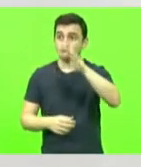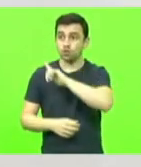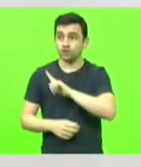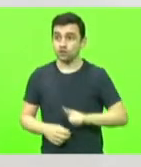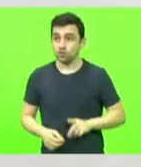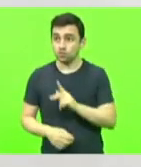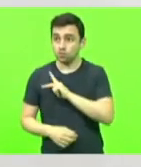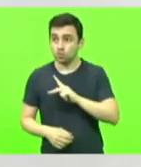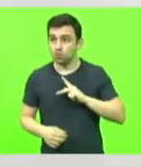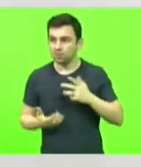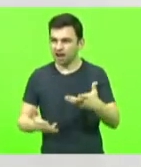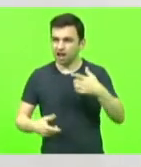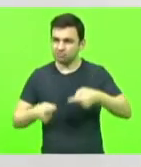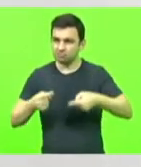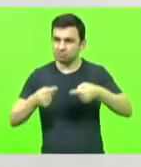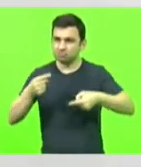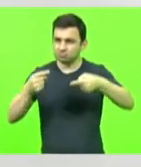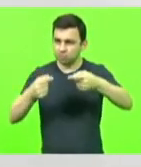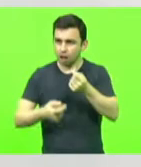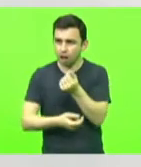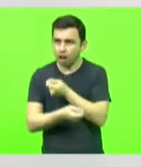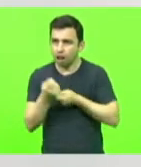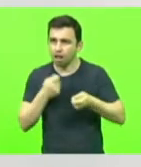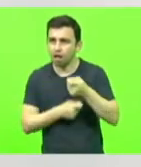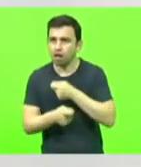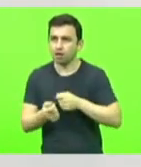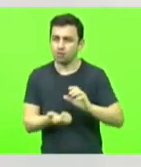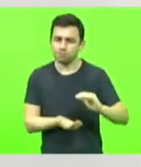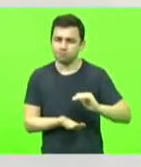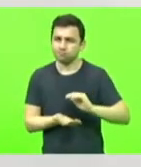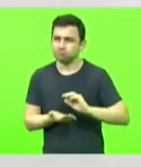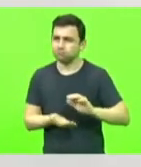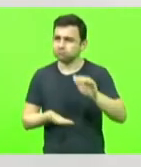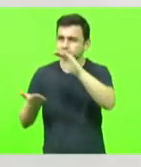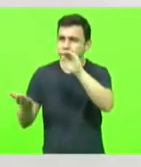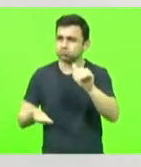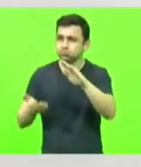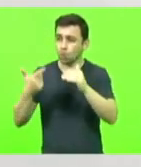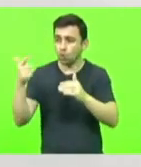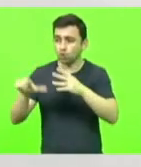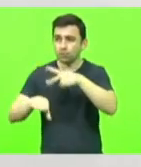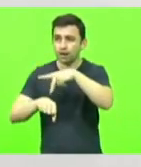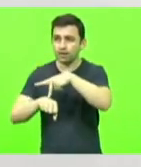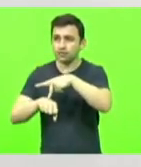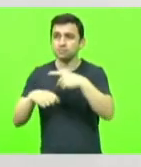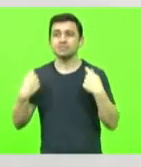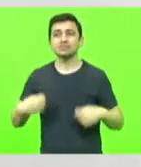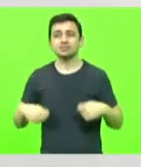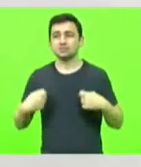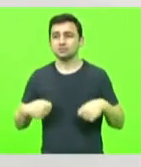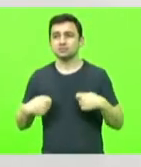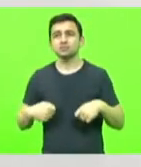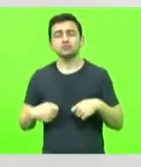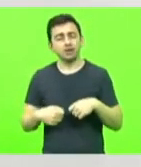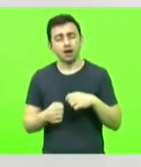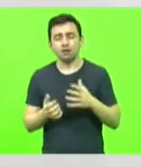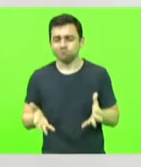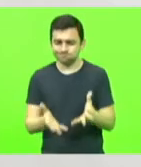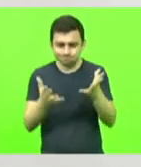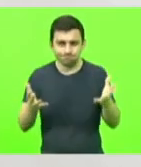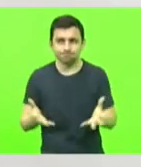quisermos competitividade comercial e exportadora, devemos fomentar em nossas organizações públicas e privadas a